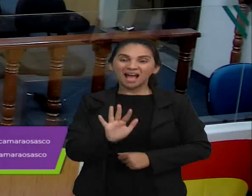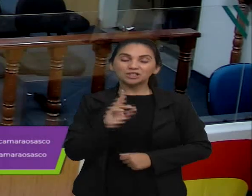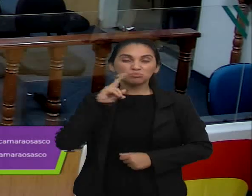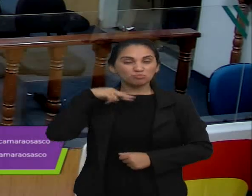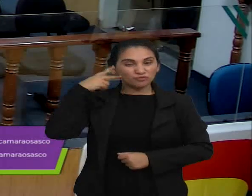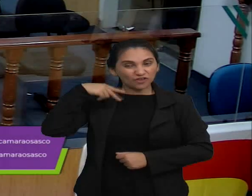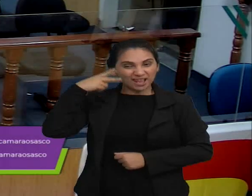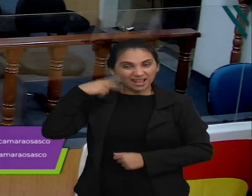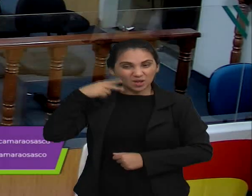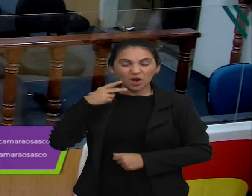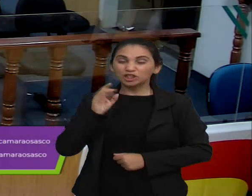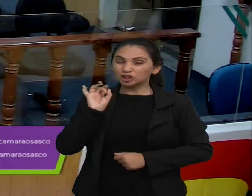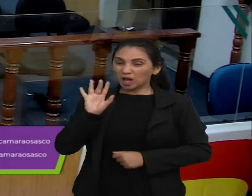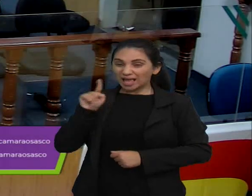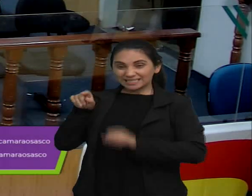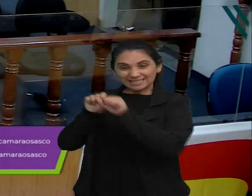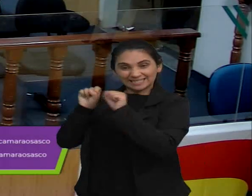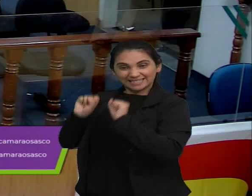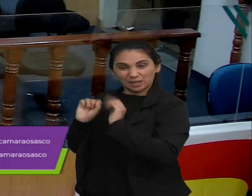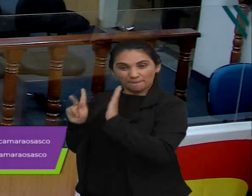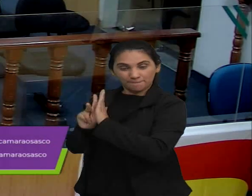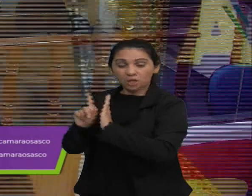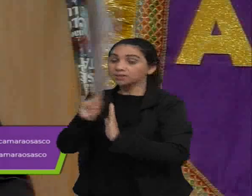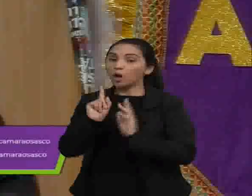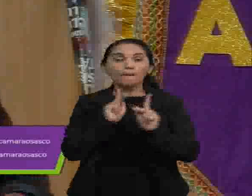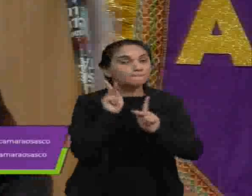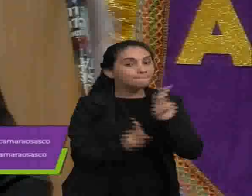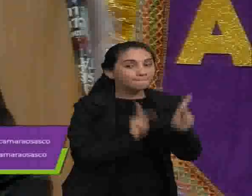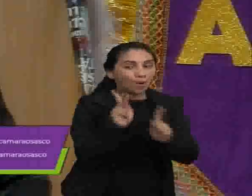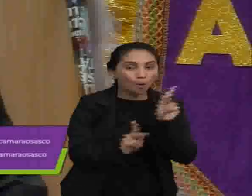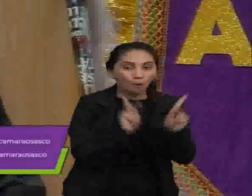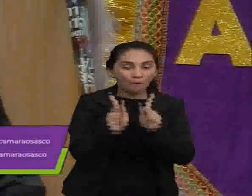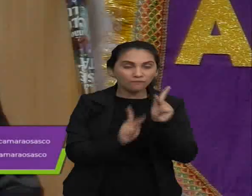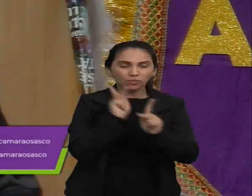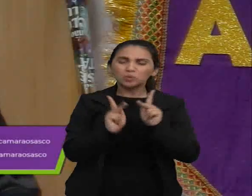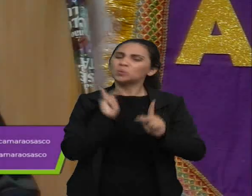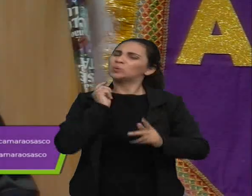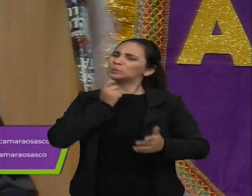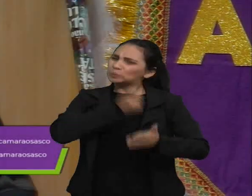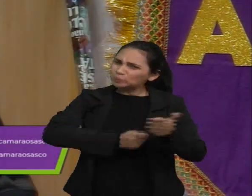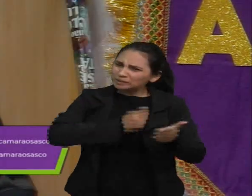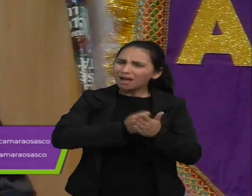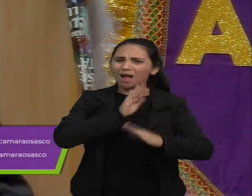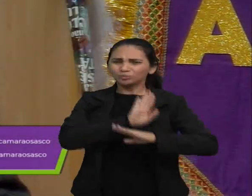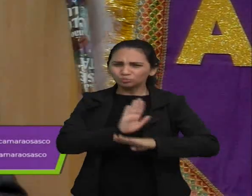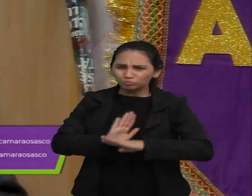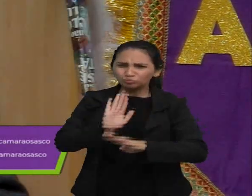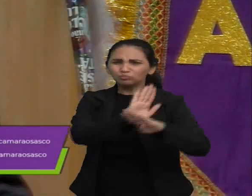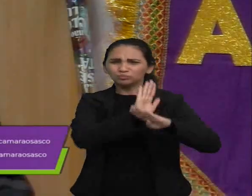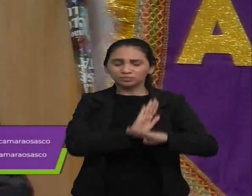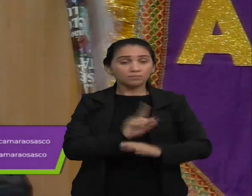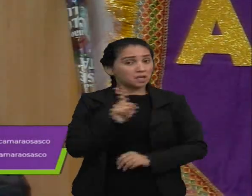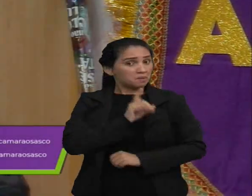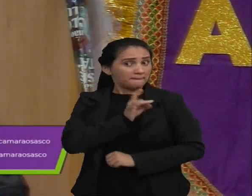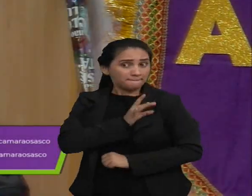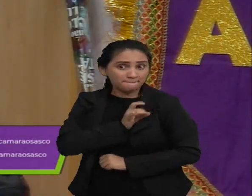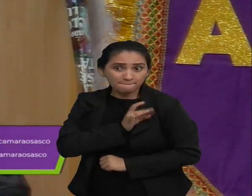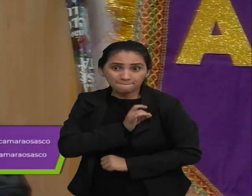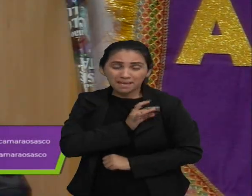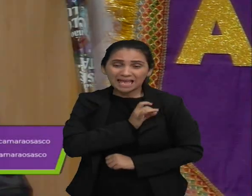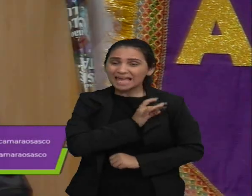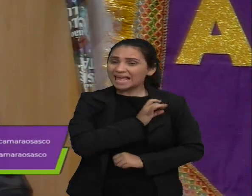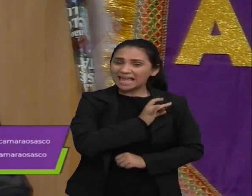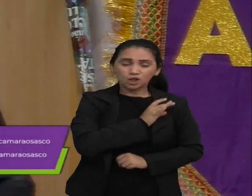político do sistema mas sim político do povo a gente está aqui para lutar pela população não temos medo de